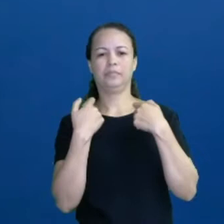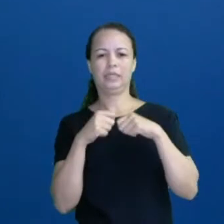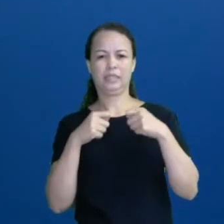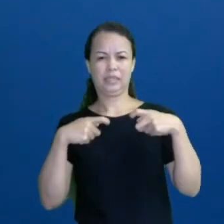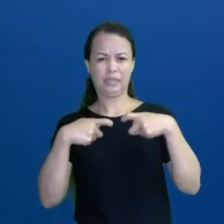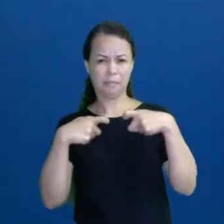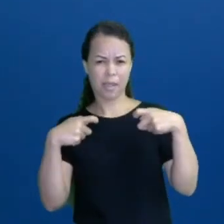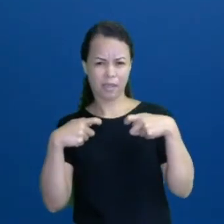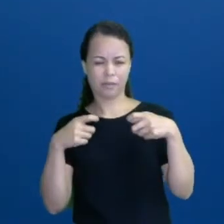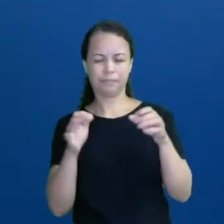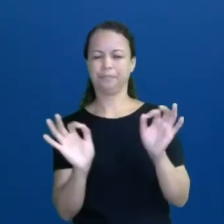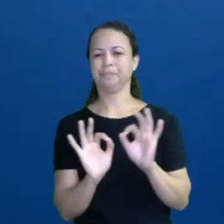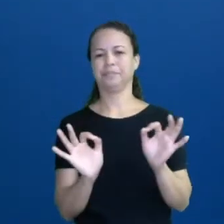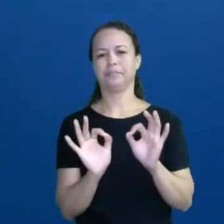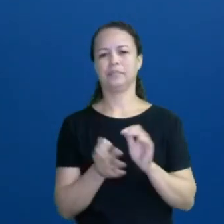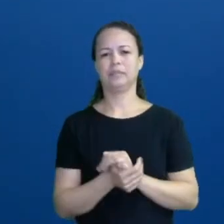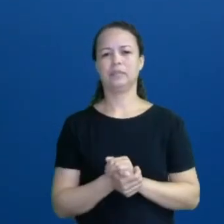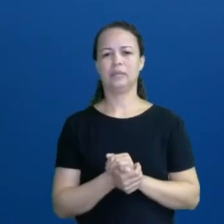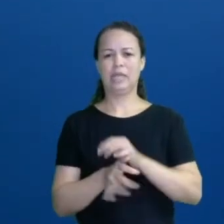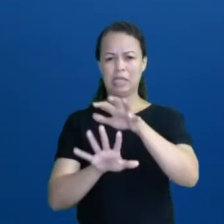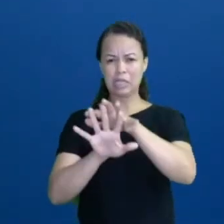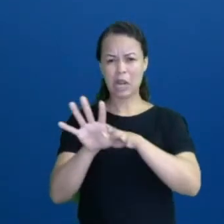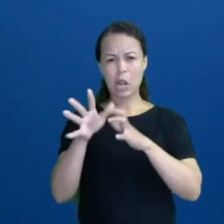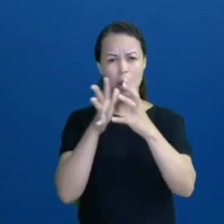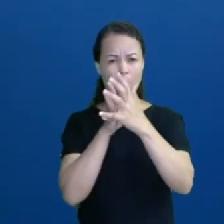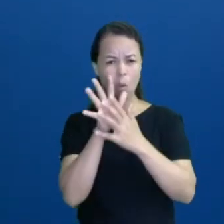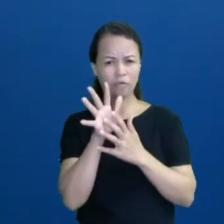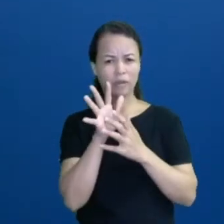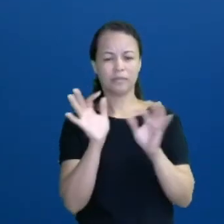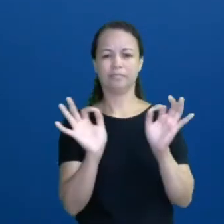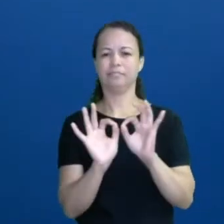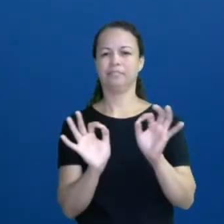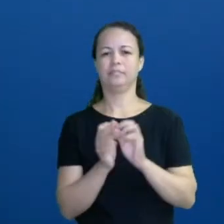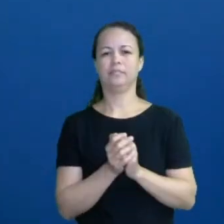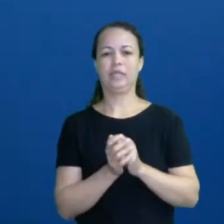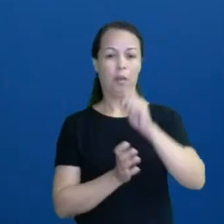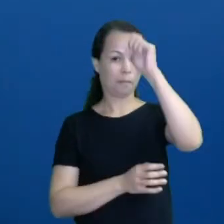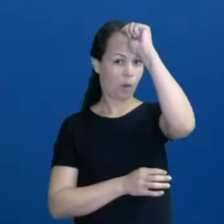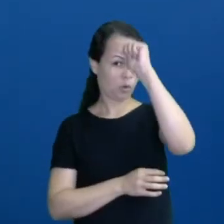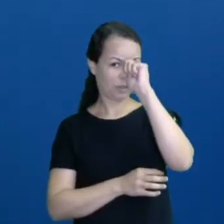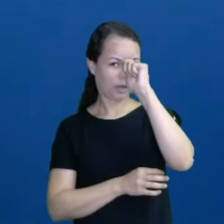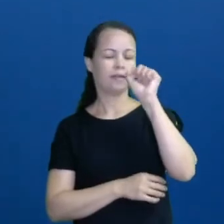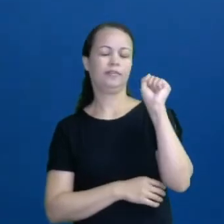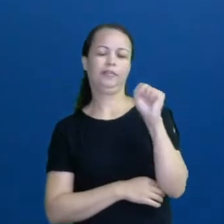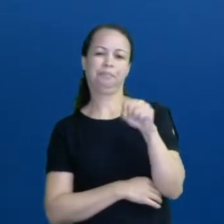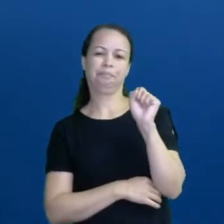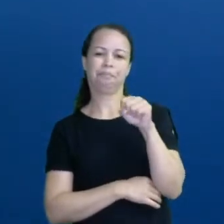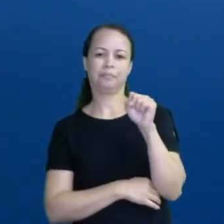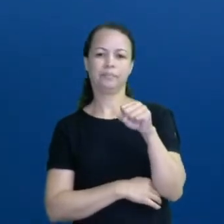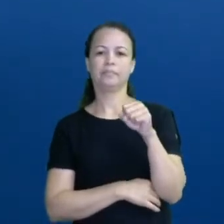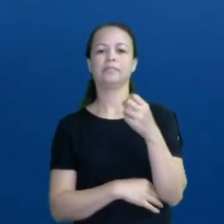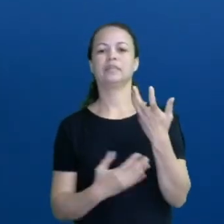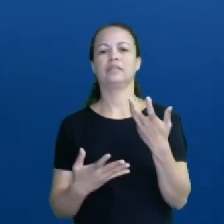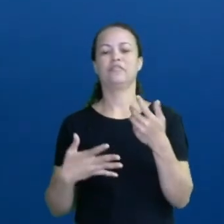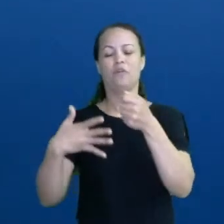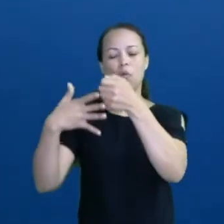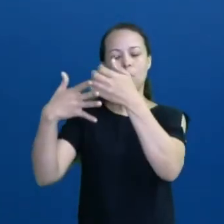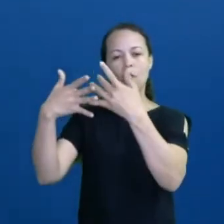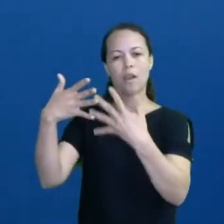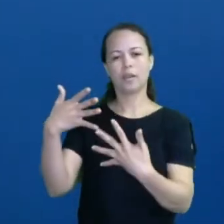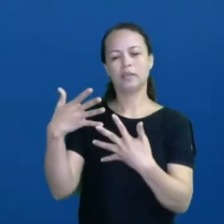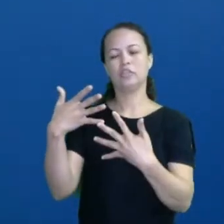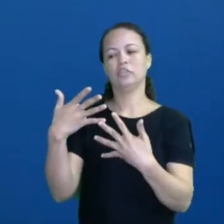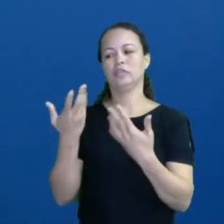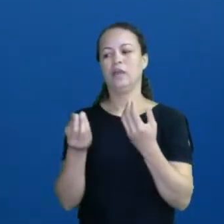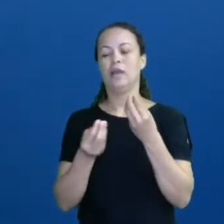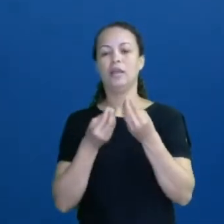meias? Não. Precisa de luvas? Não. Precisa de boné? Sim. Então, com a listinha, eles